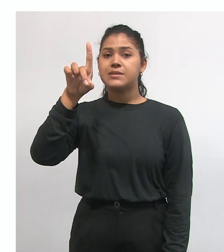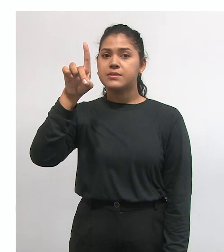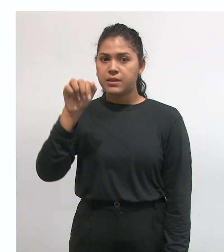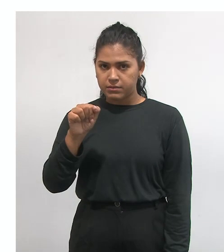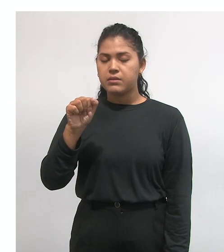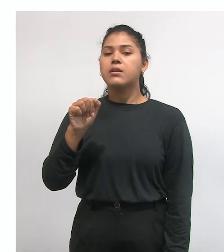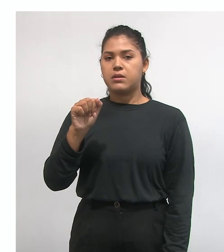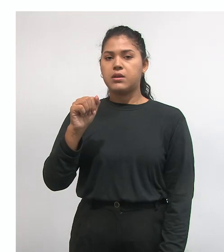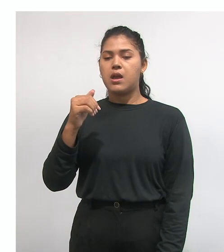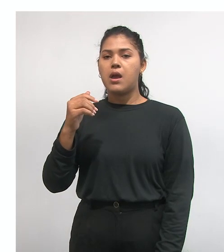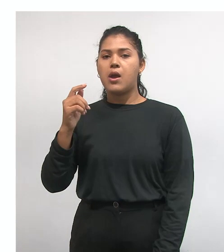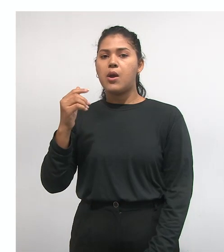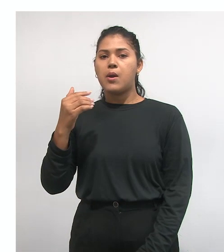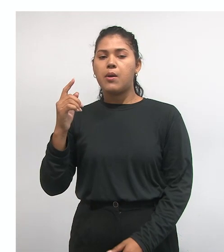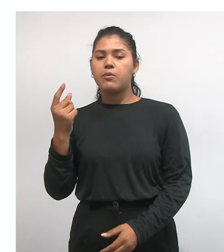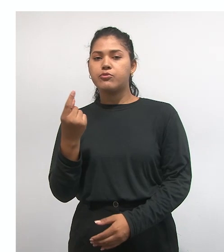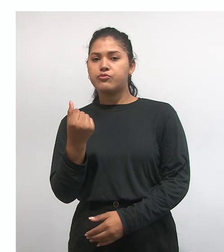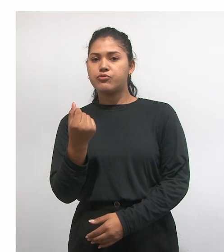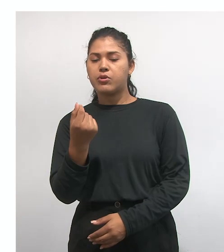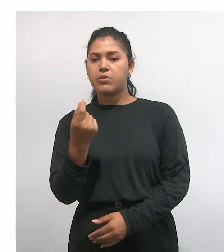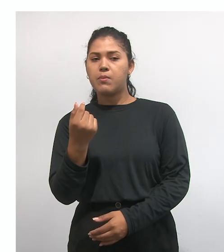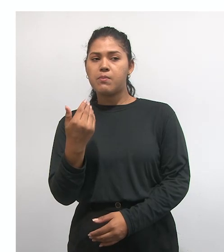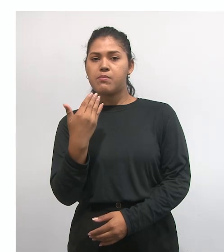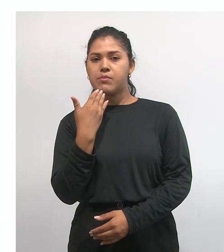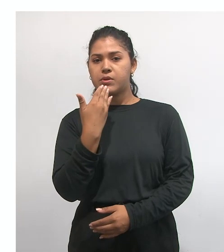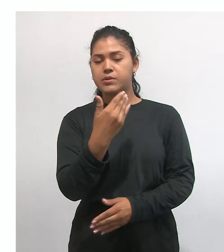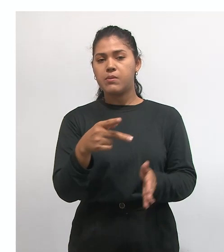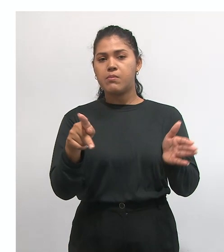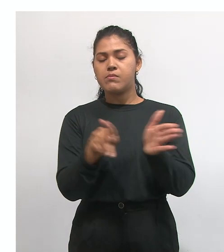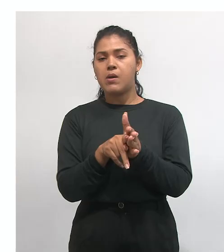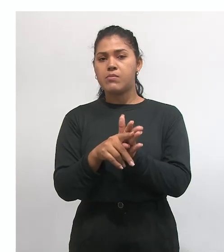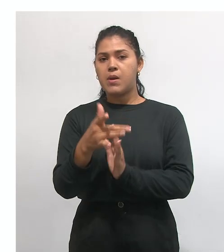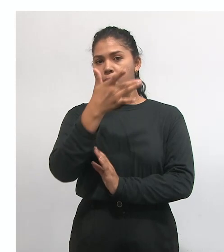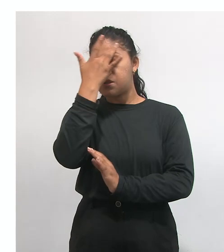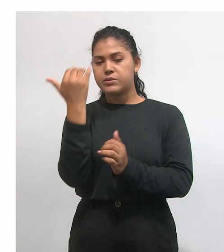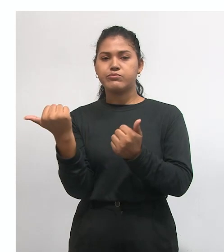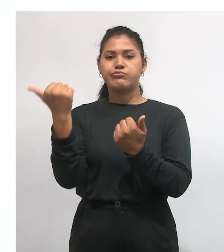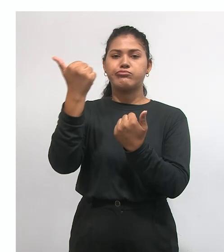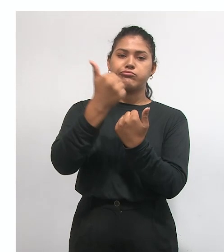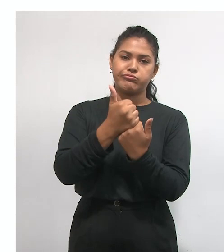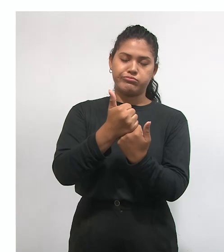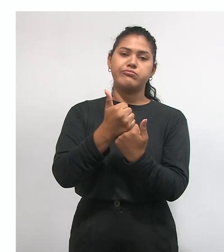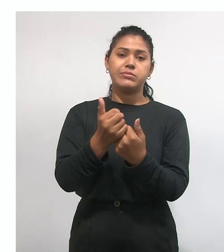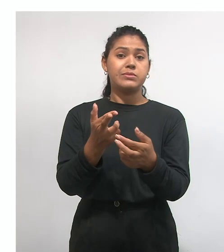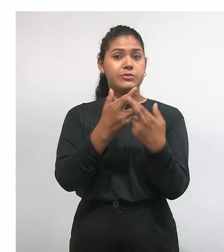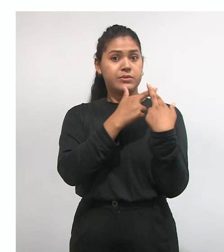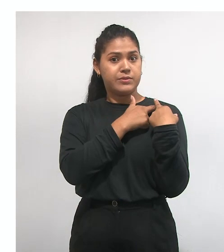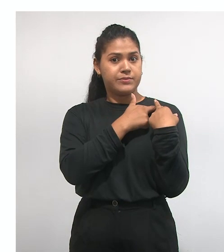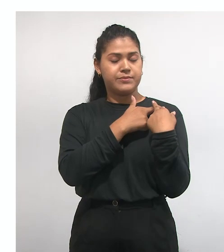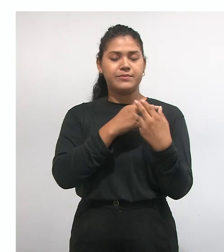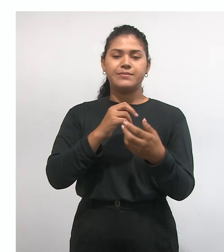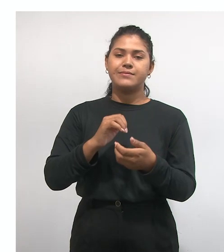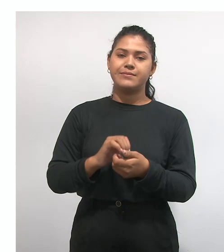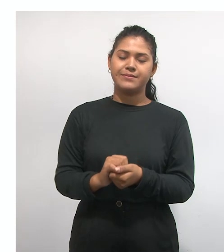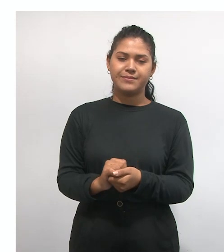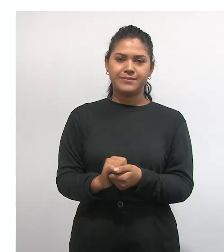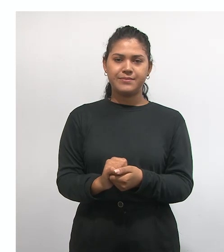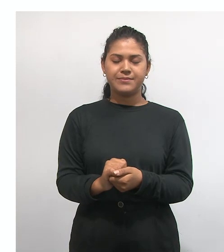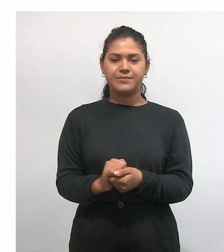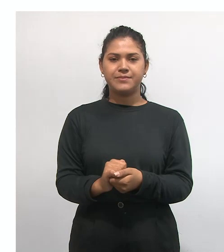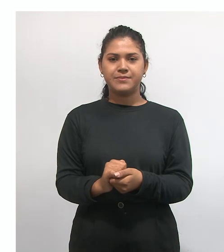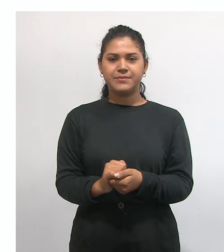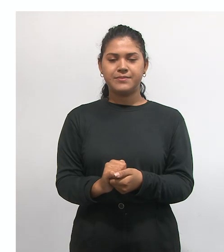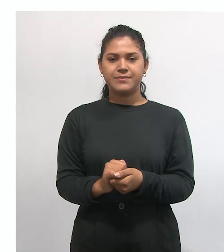responsável solidariamente. A gente vai ver quem são o rol, né? Quem são essas pessoas responsáveis, tá?